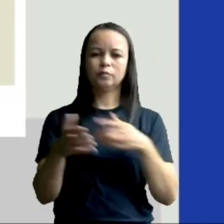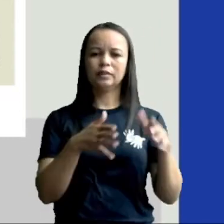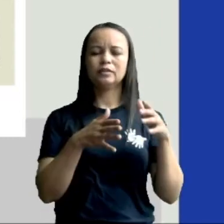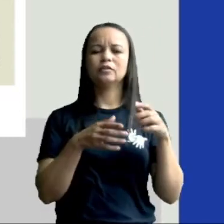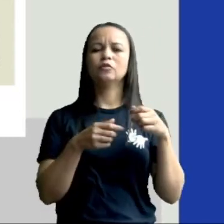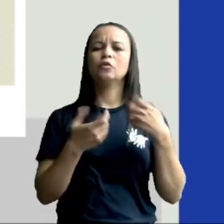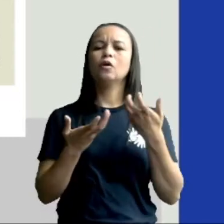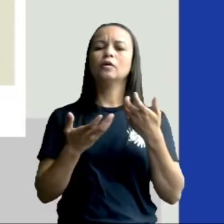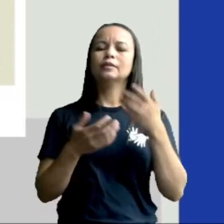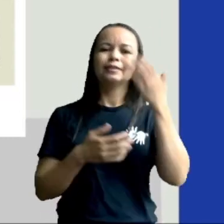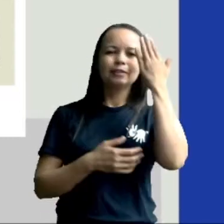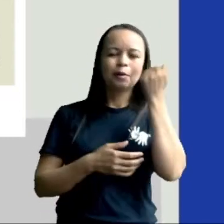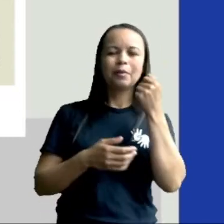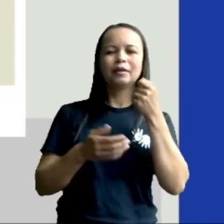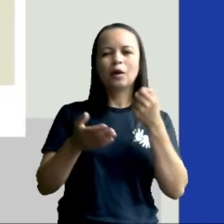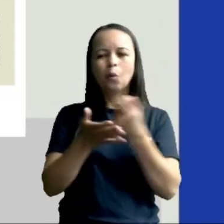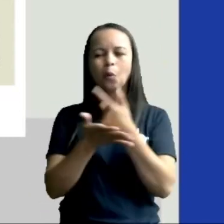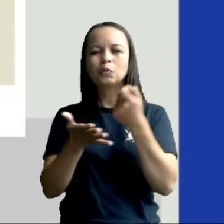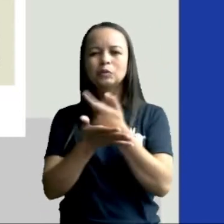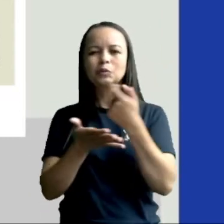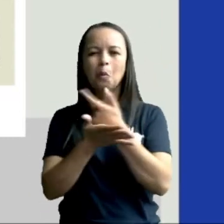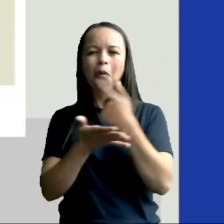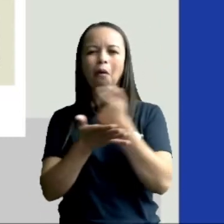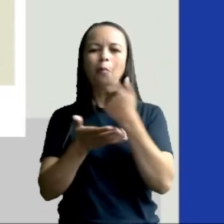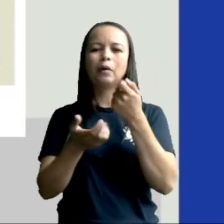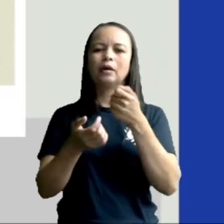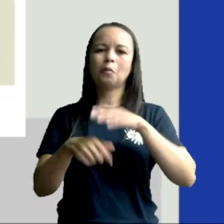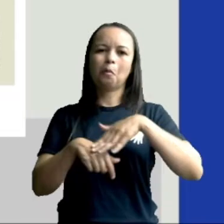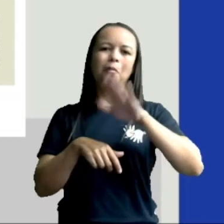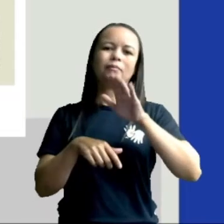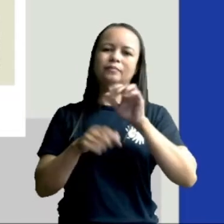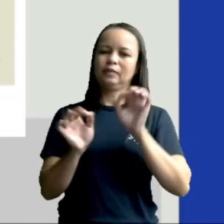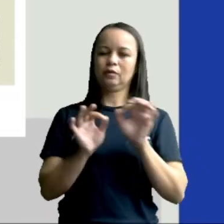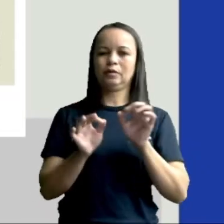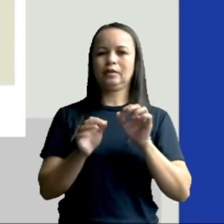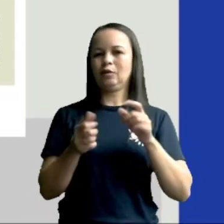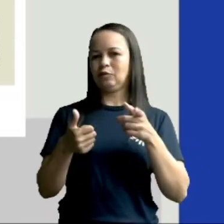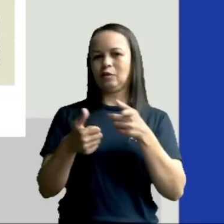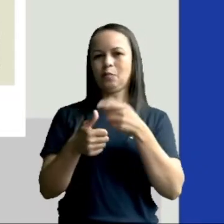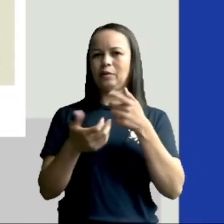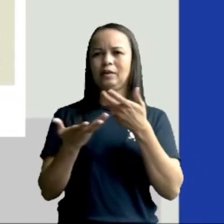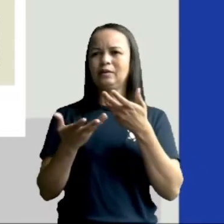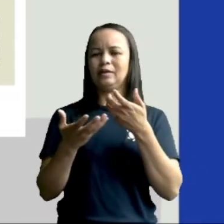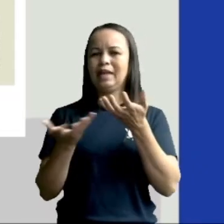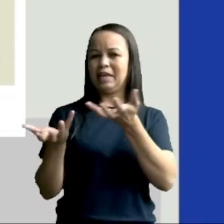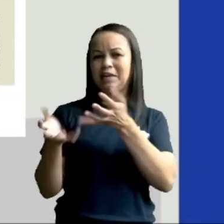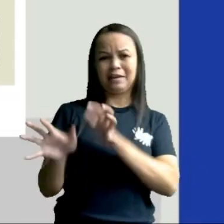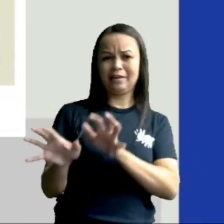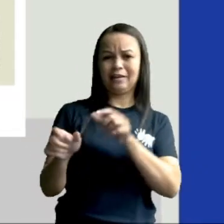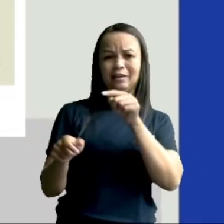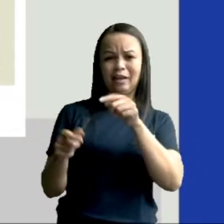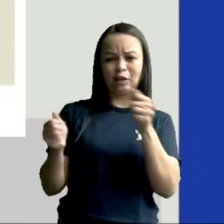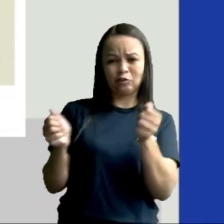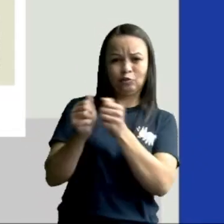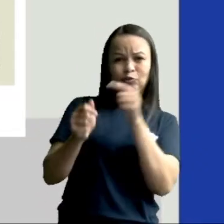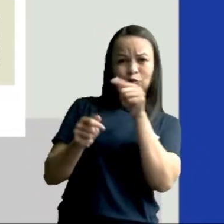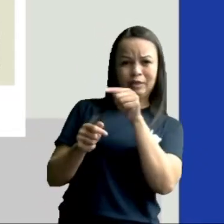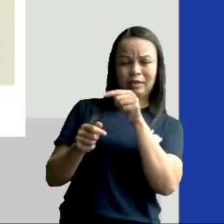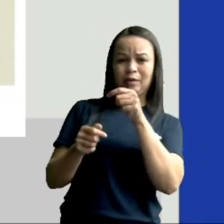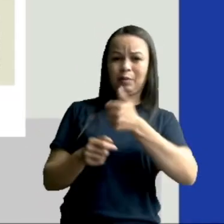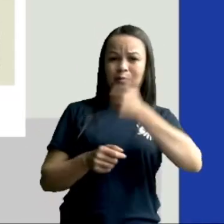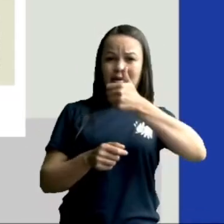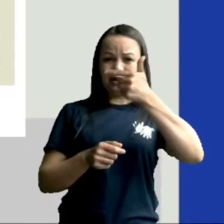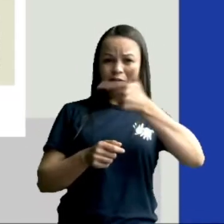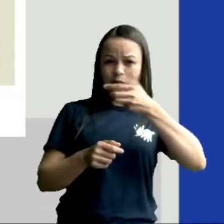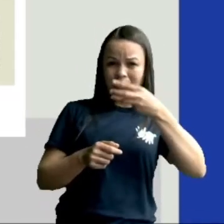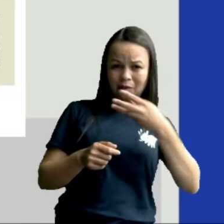gente tem que diminuir, né? Porque a gente não é o primeiro, né? Que nessa questão a gente nem queria estar nem em segundo, nem em terceiro, nem em quarto, queria estar em